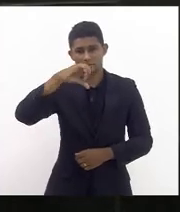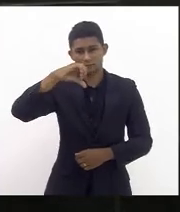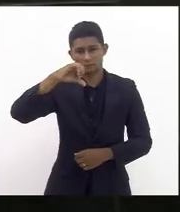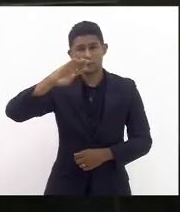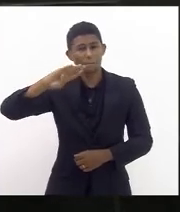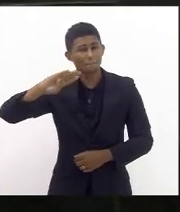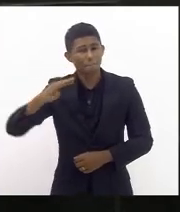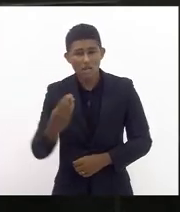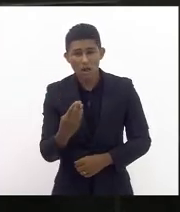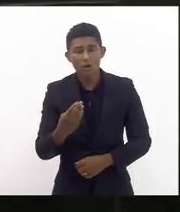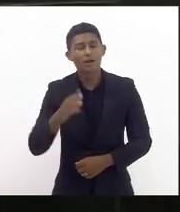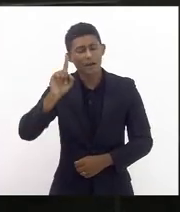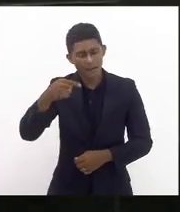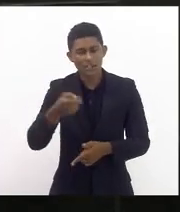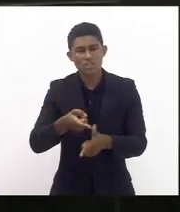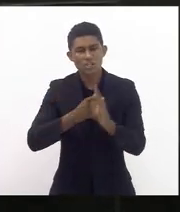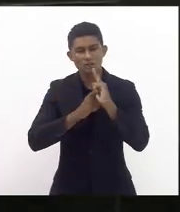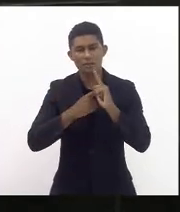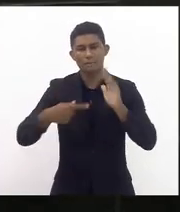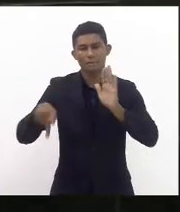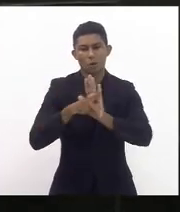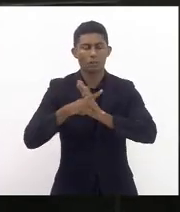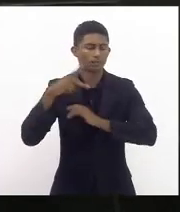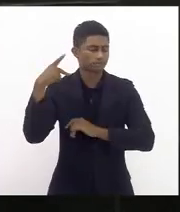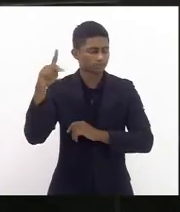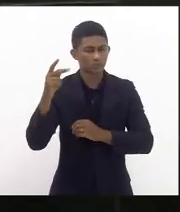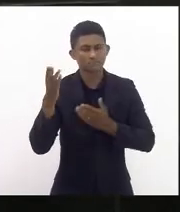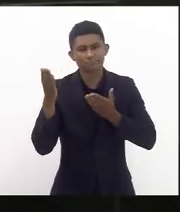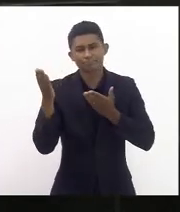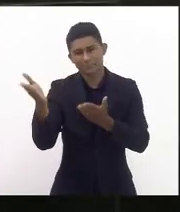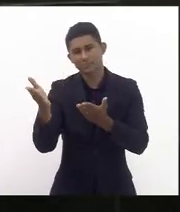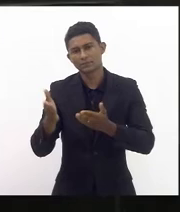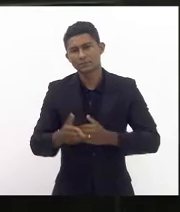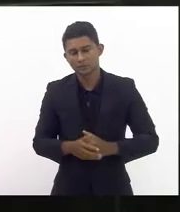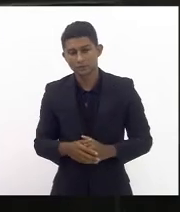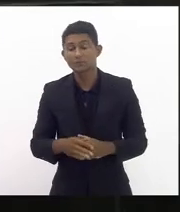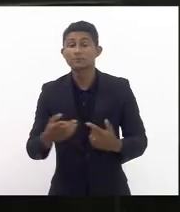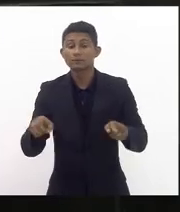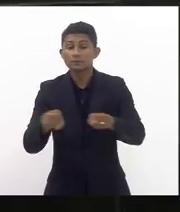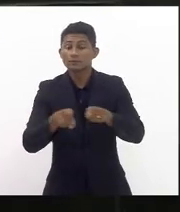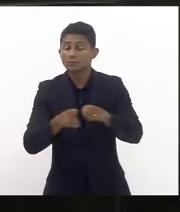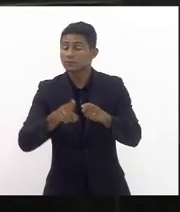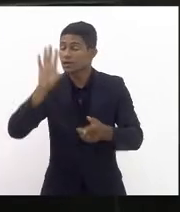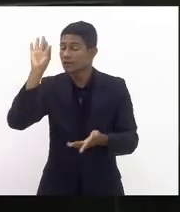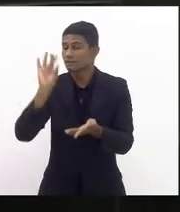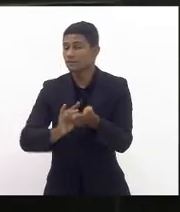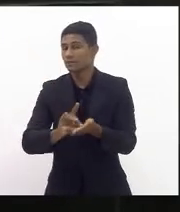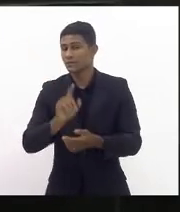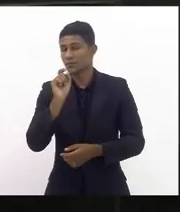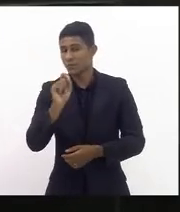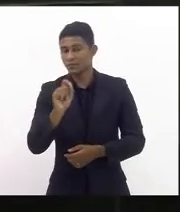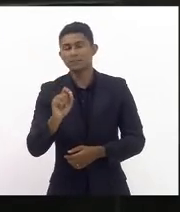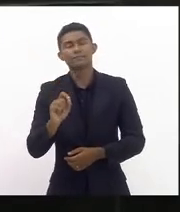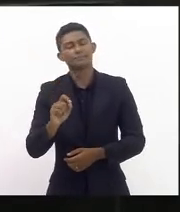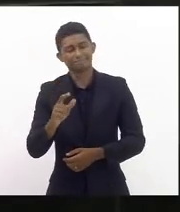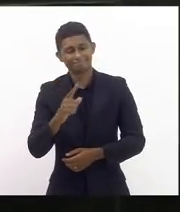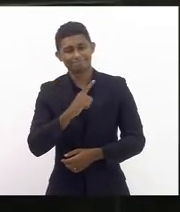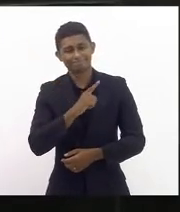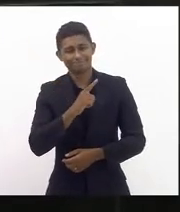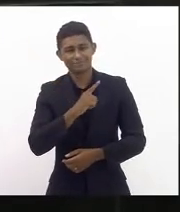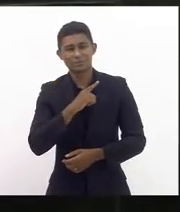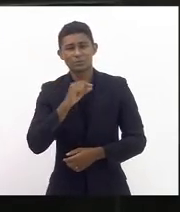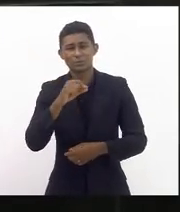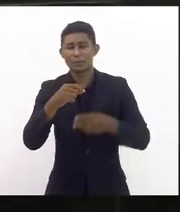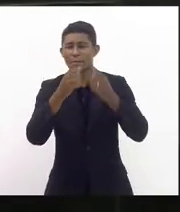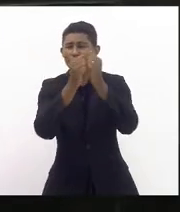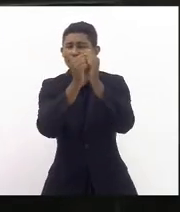dessa dívida do Estado do Rio de Janeiro. É também fato que nós assistimos a uma desvalorização